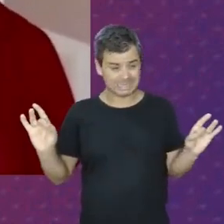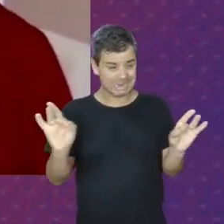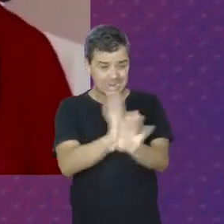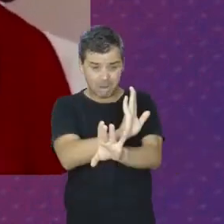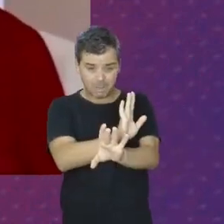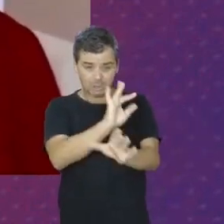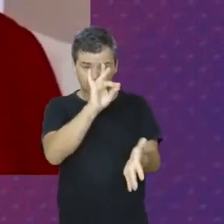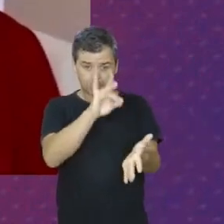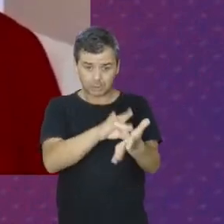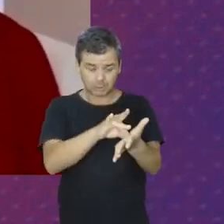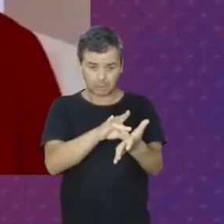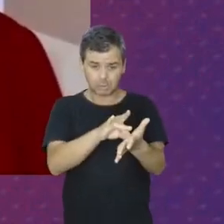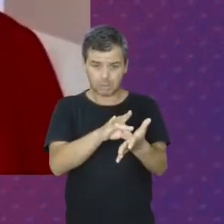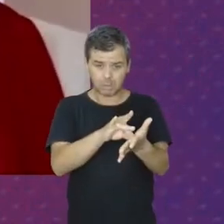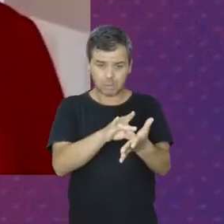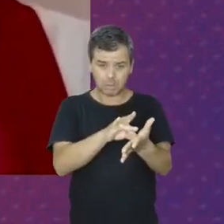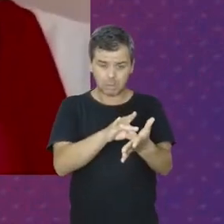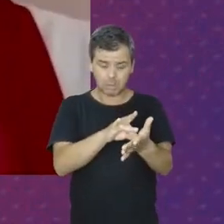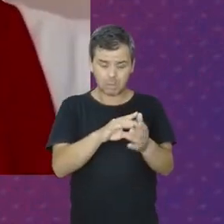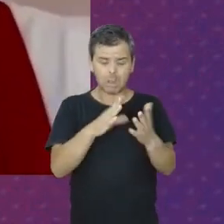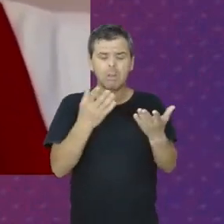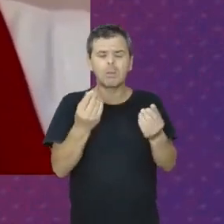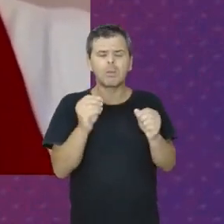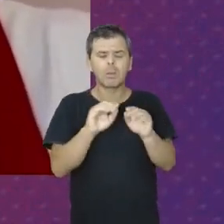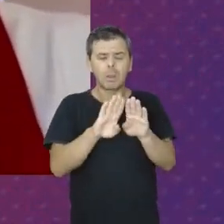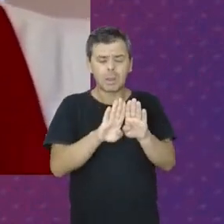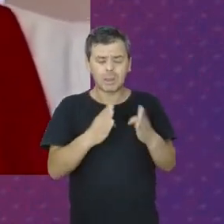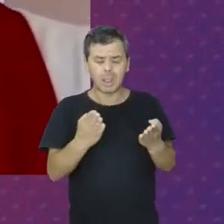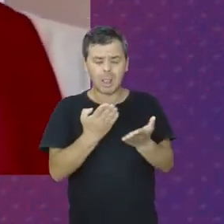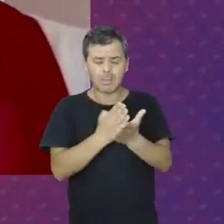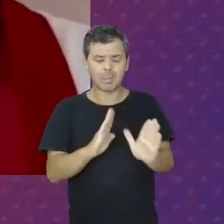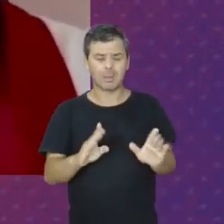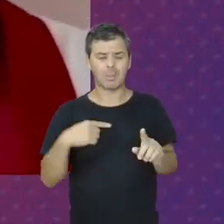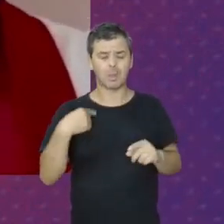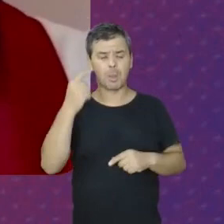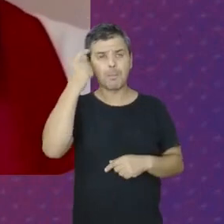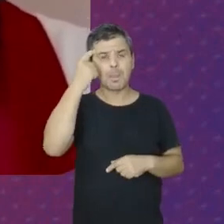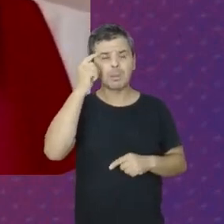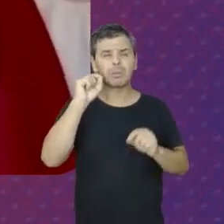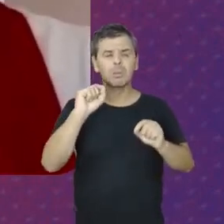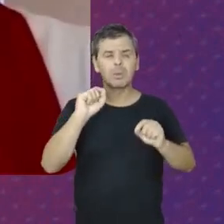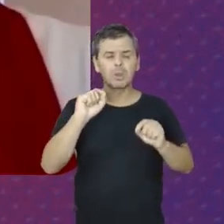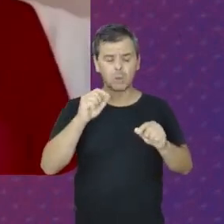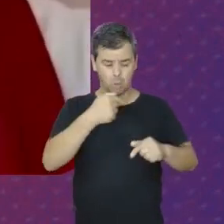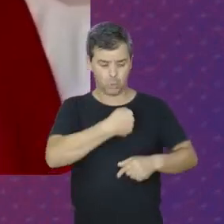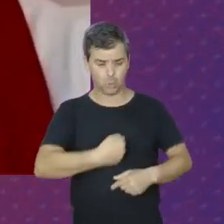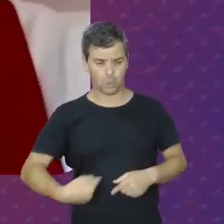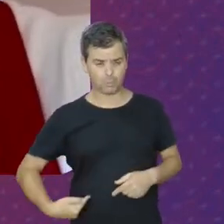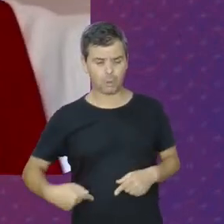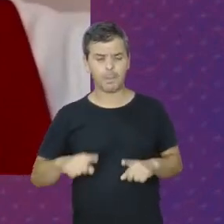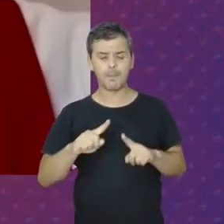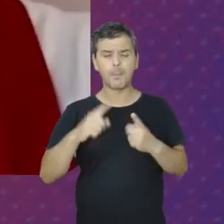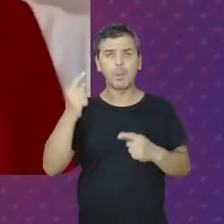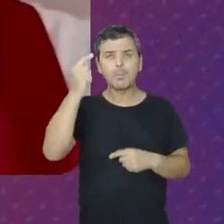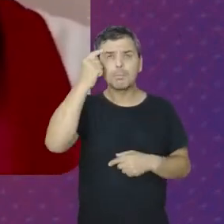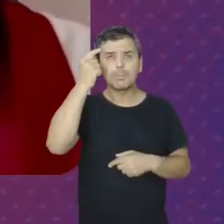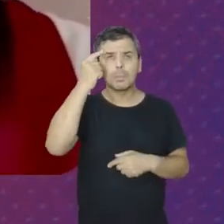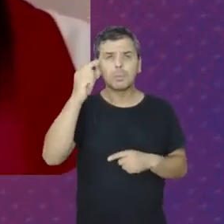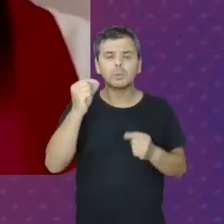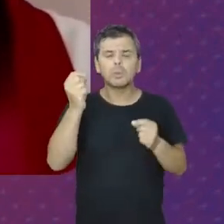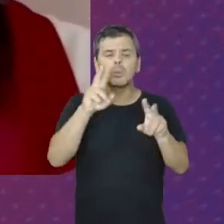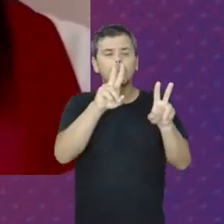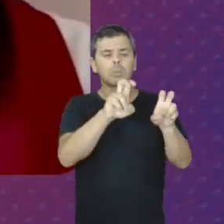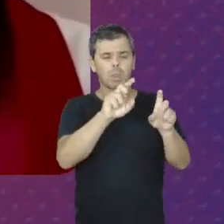aniquilar, para acabar. Então, o que a gente pensa sobre isso? O que um governo pode pensar